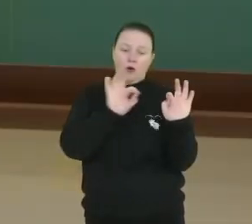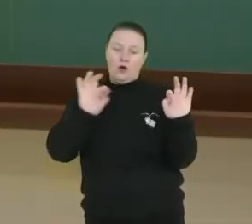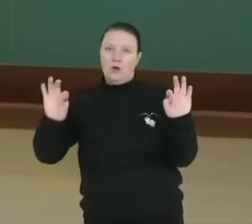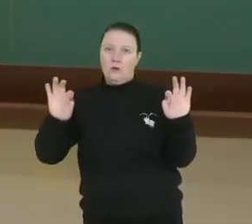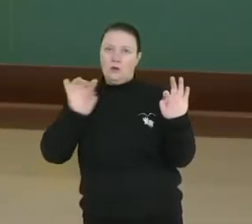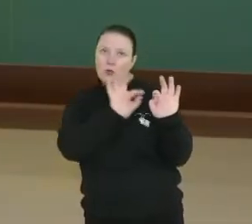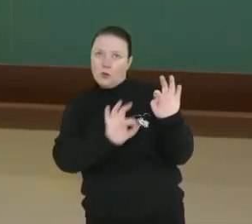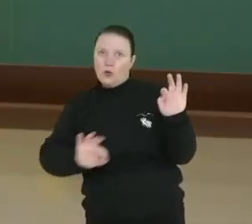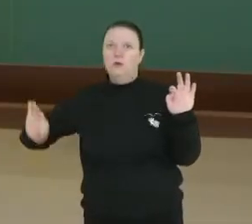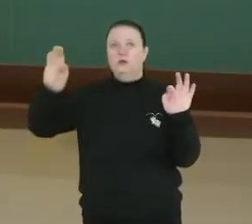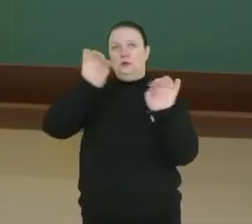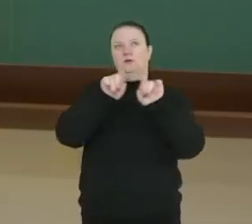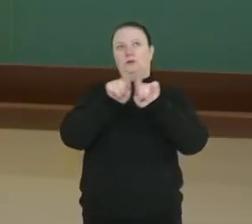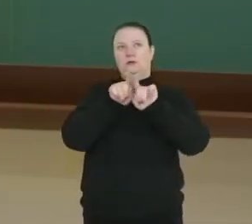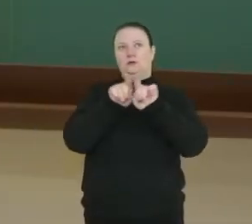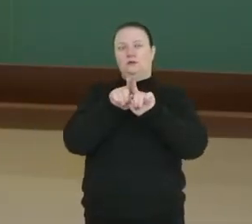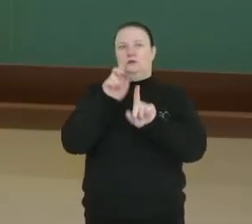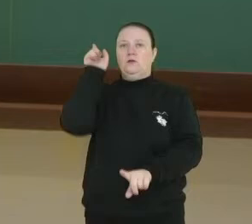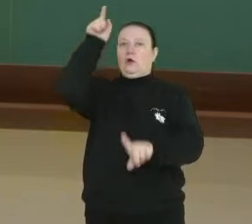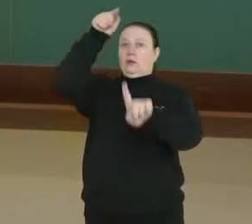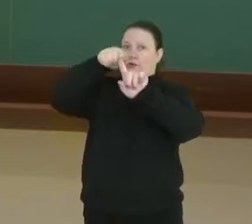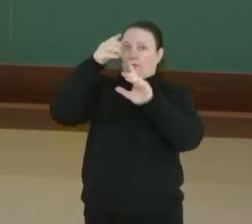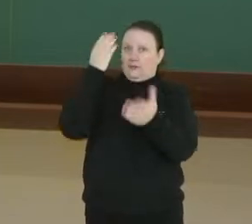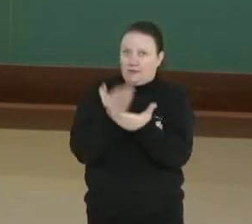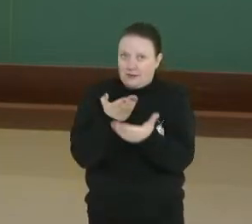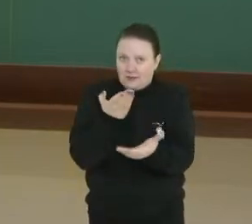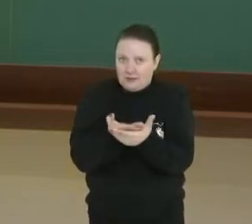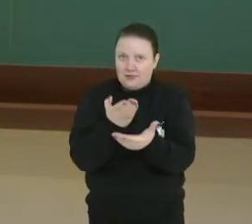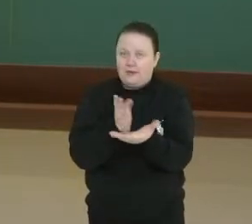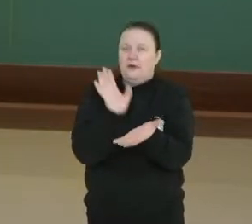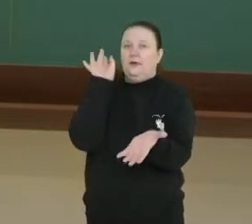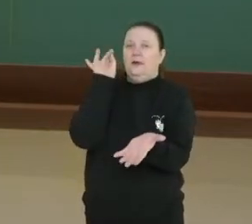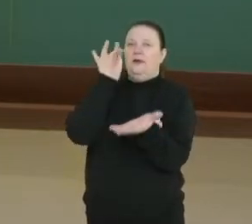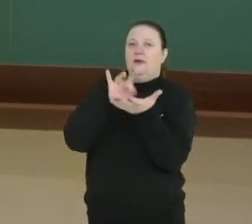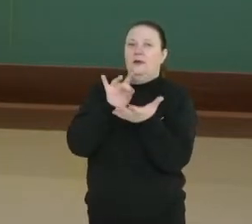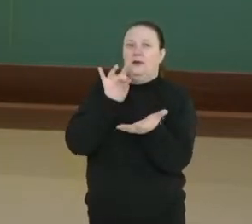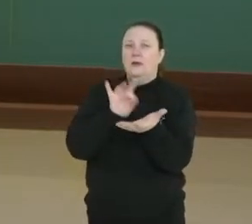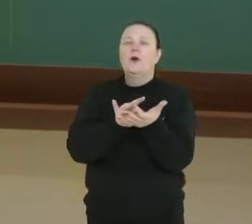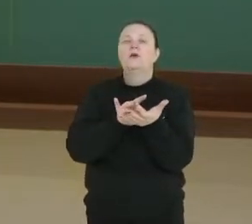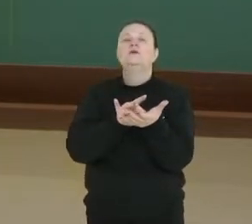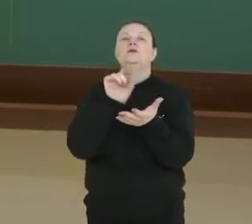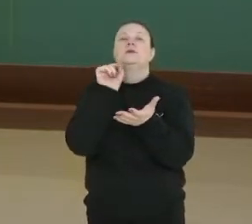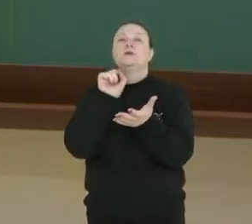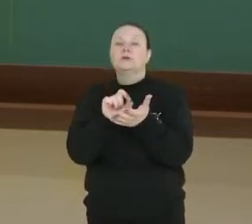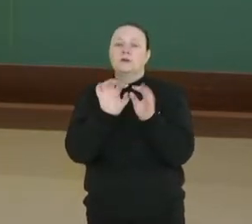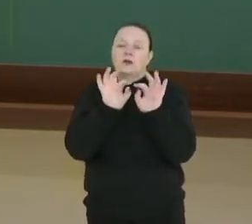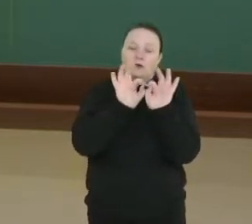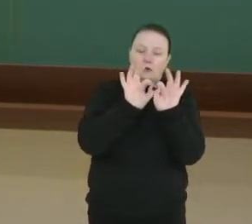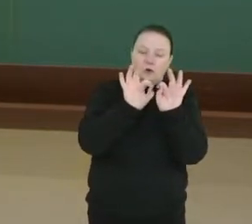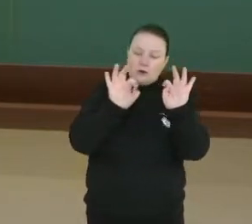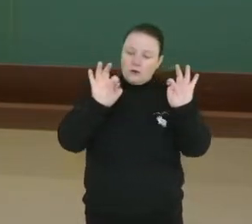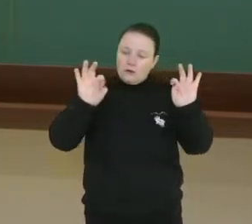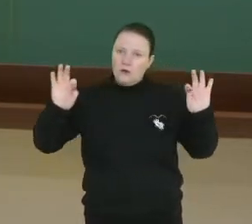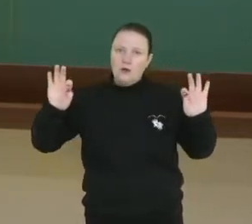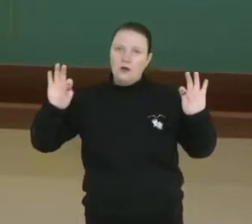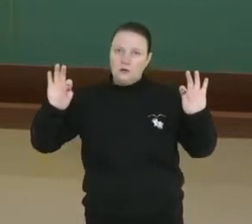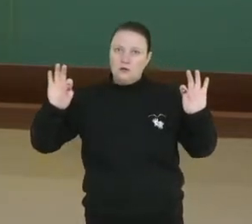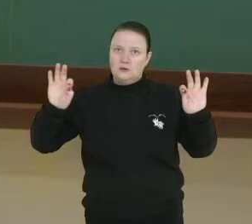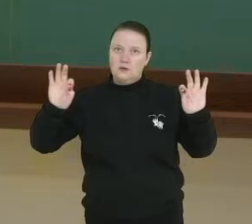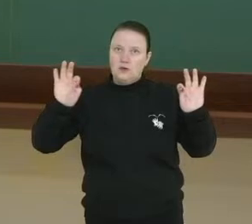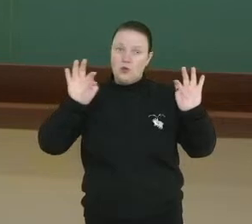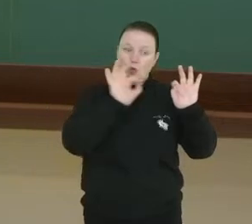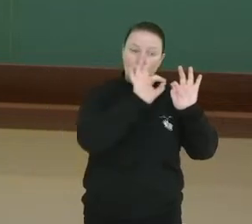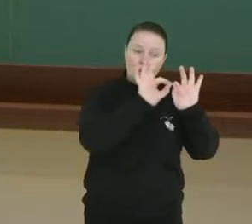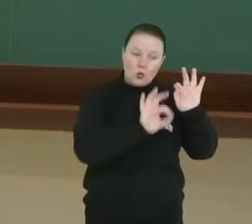circunferência. Então, vamos lá. Nosso objetivo vai ser determinar as posições da reta em relação à